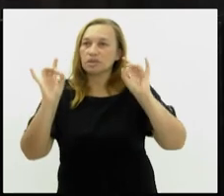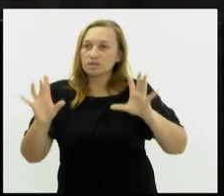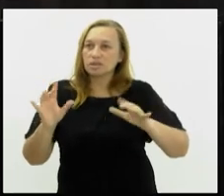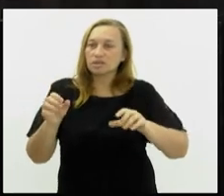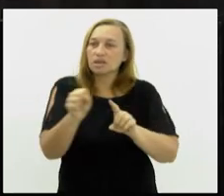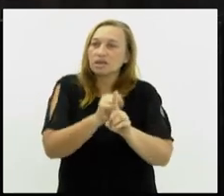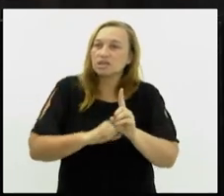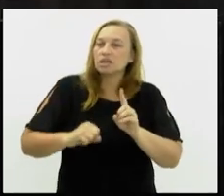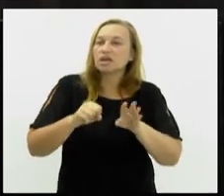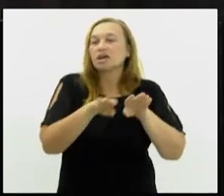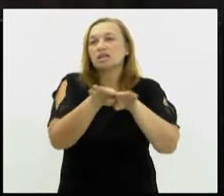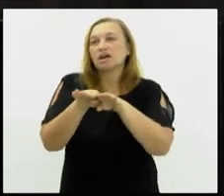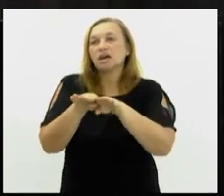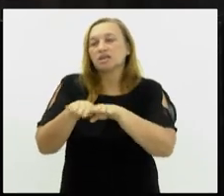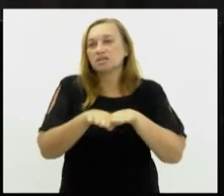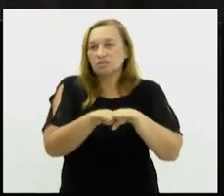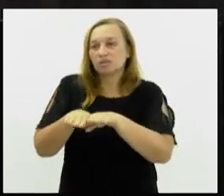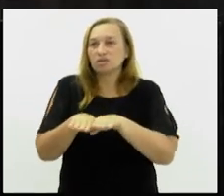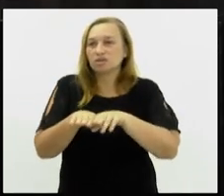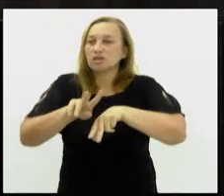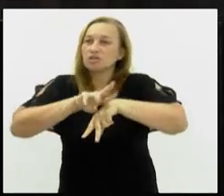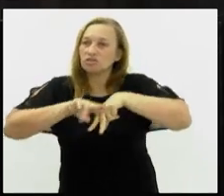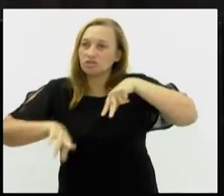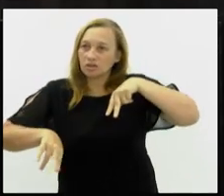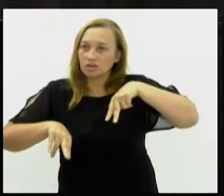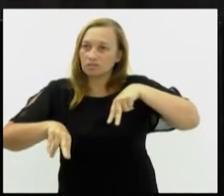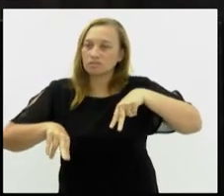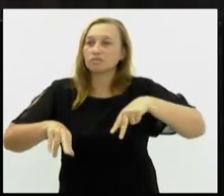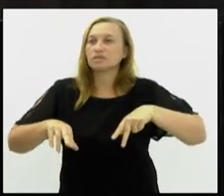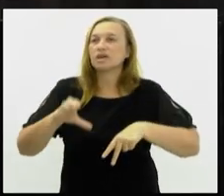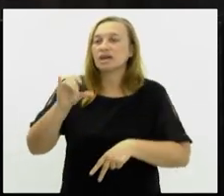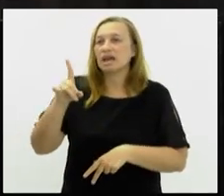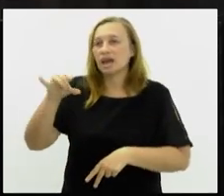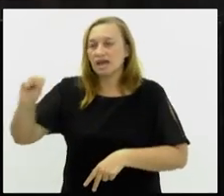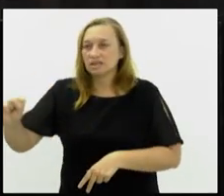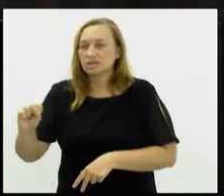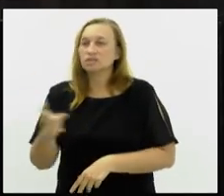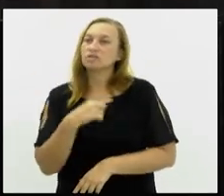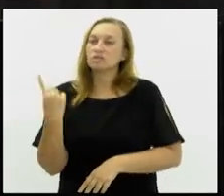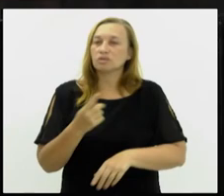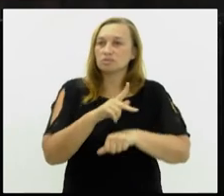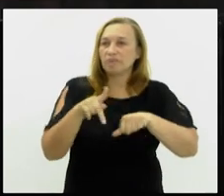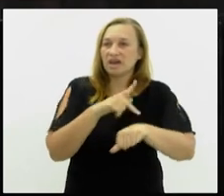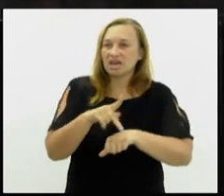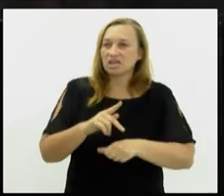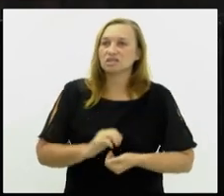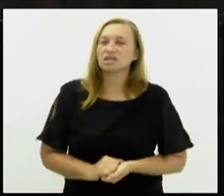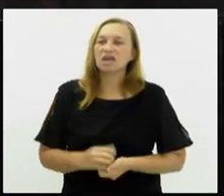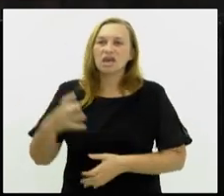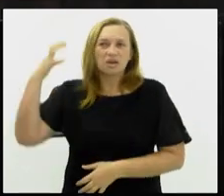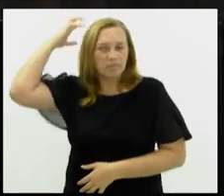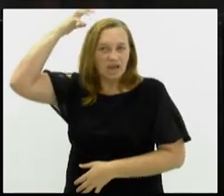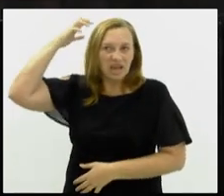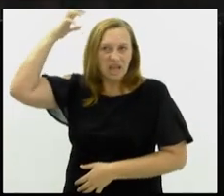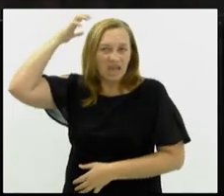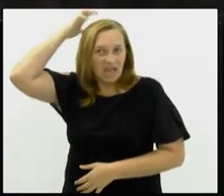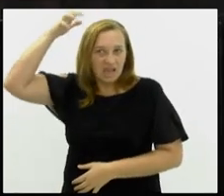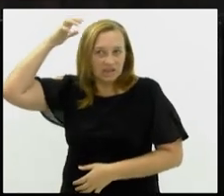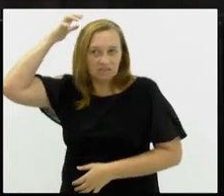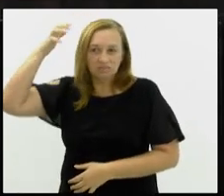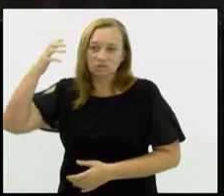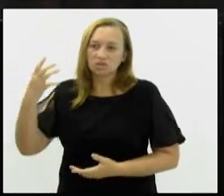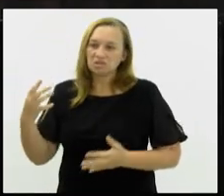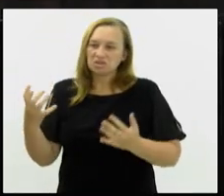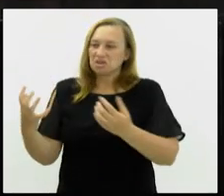as desigualdades de gênero, raça e classe no nosso país. E Marielle não recebeu uma ameaça